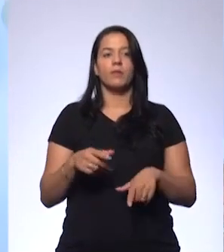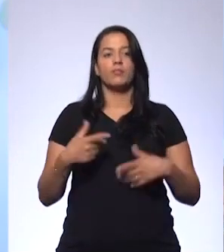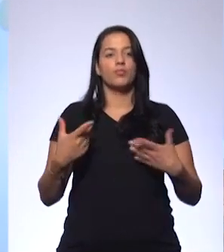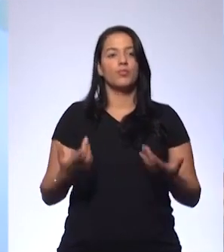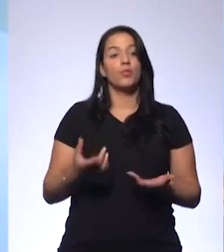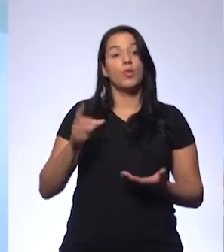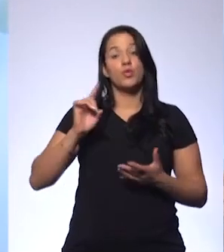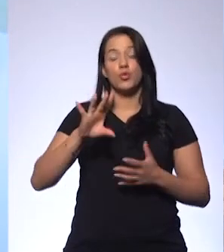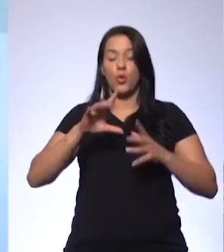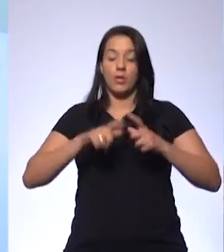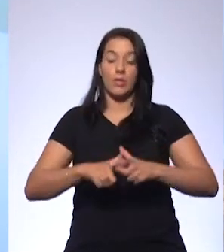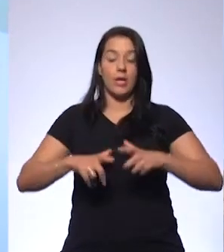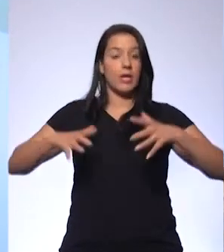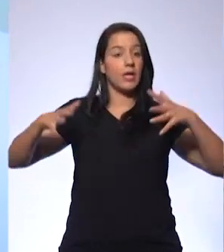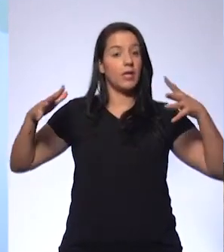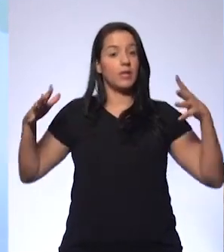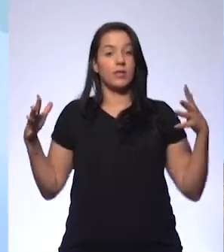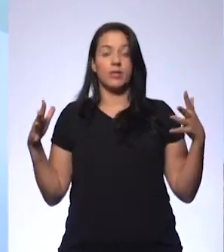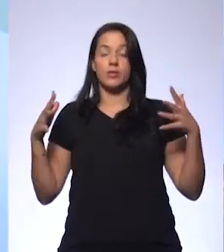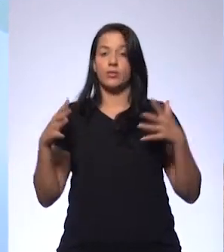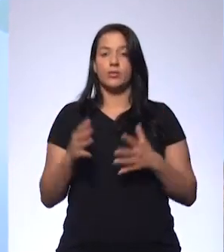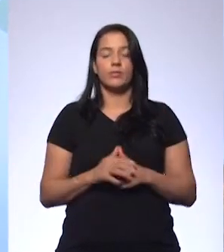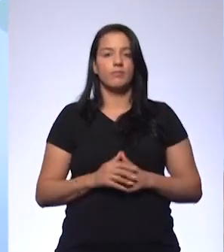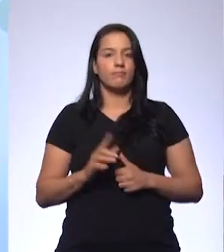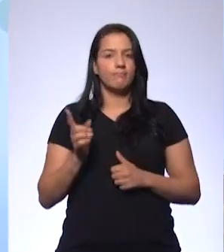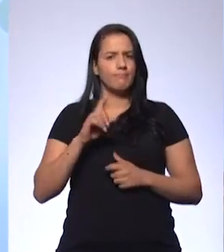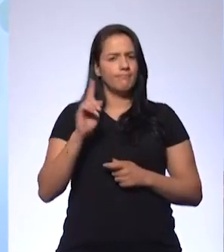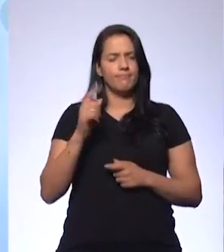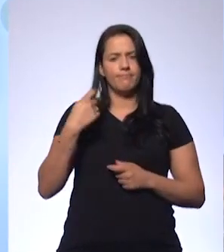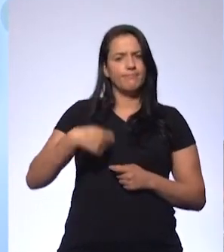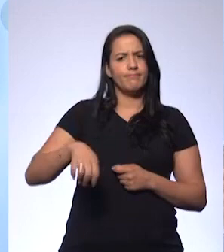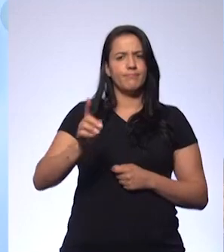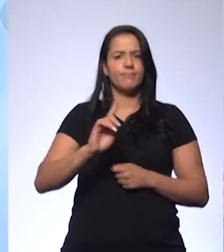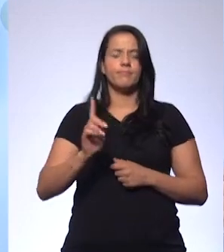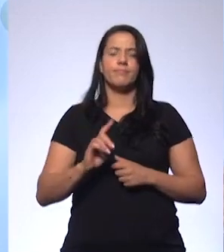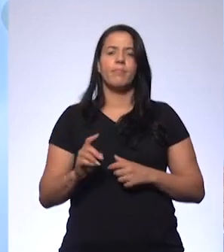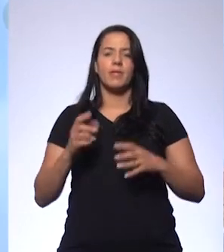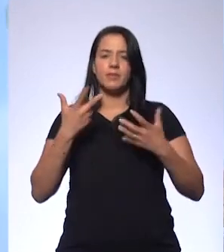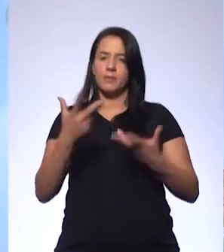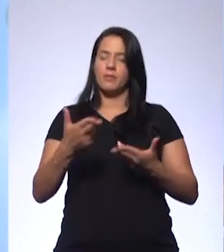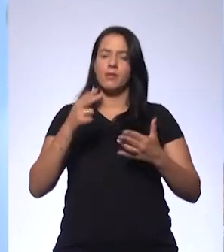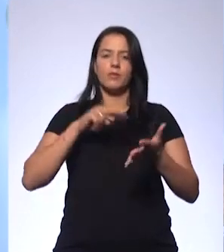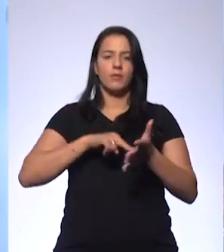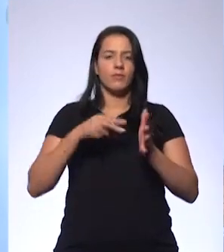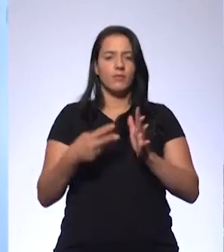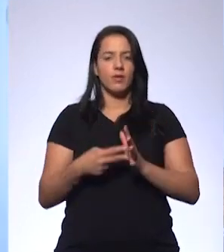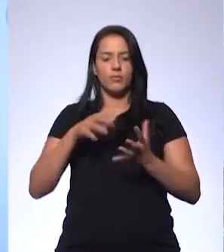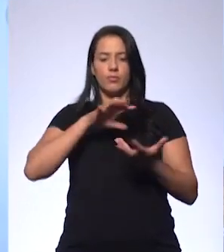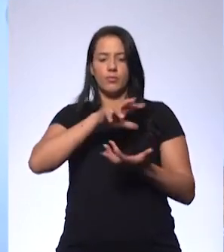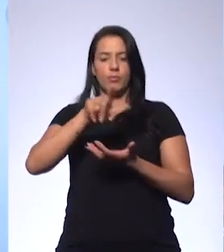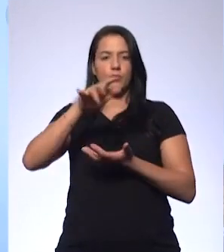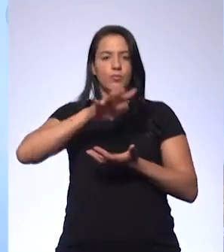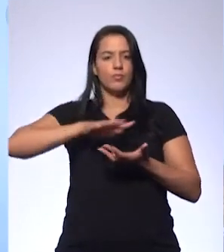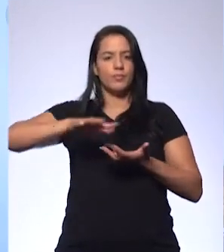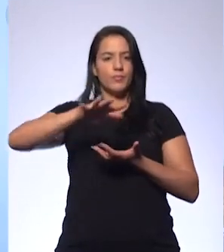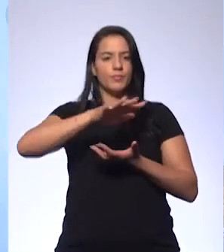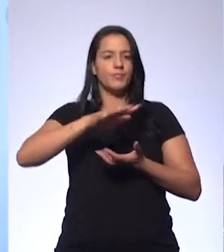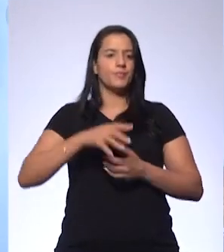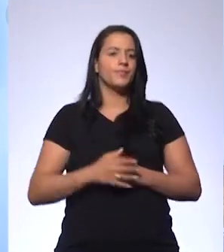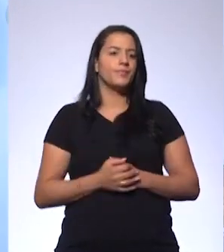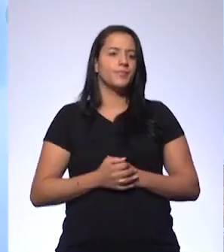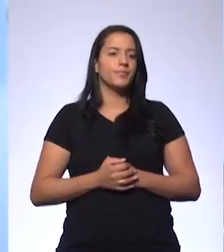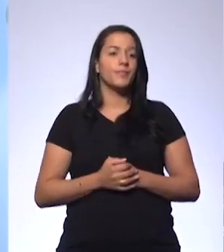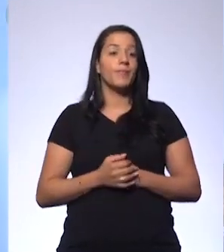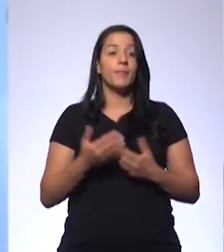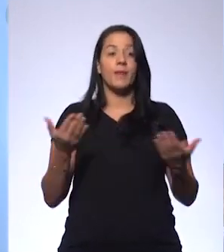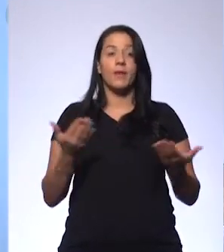algo tão grandioso e tão extenso, né, para ser considerado um ecossistema. Tá? E a partir disso,